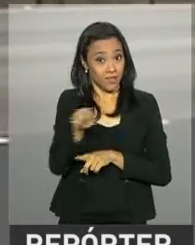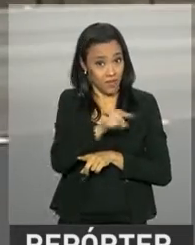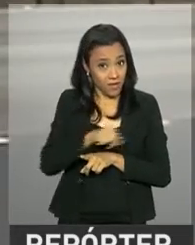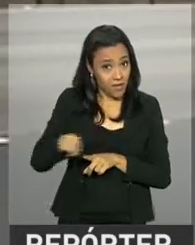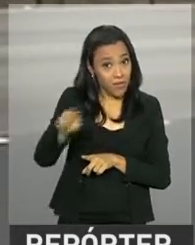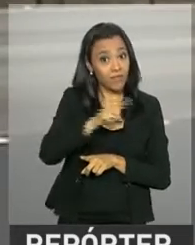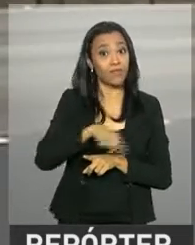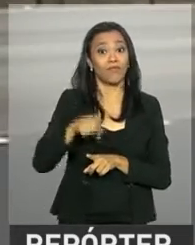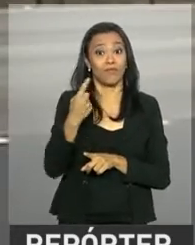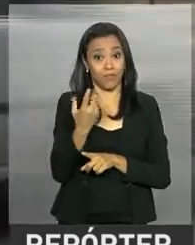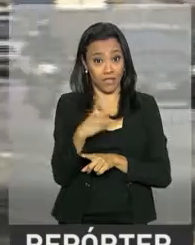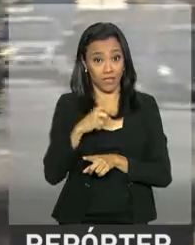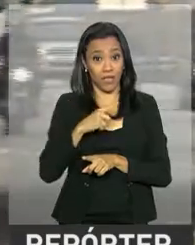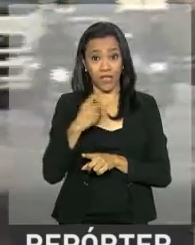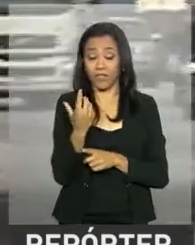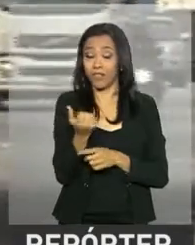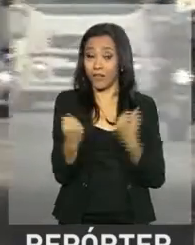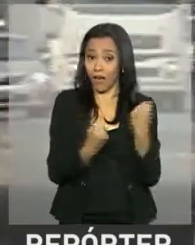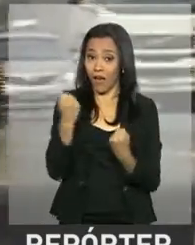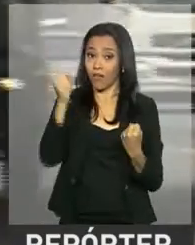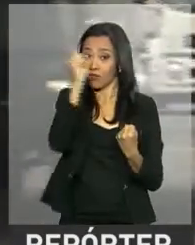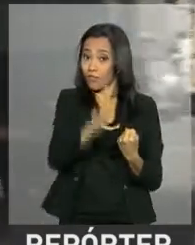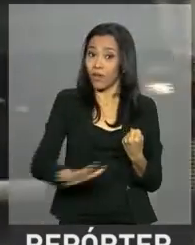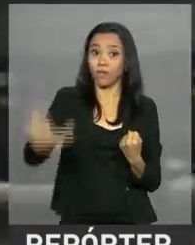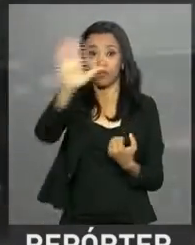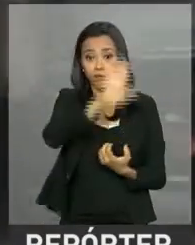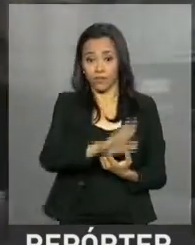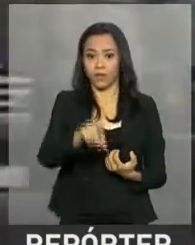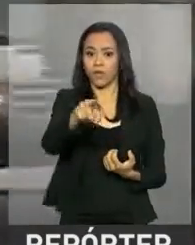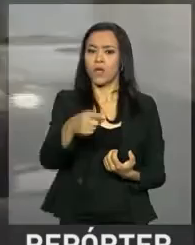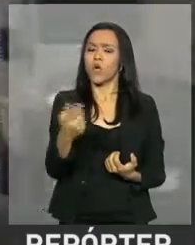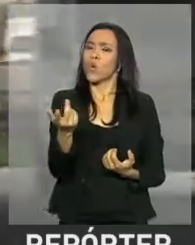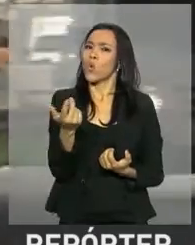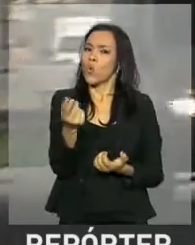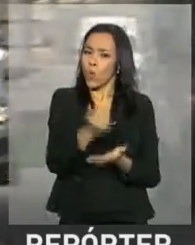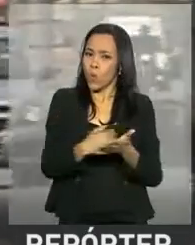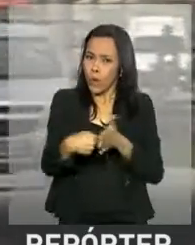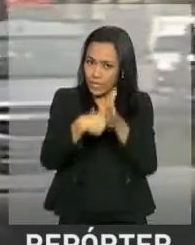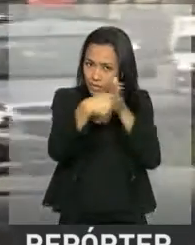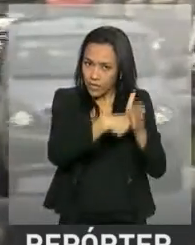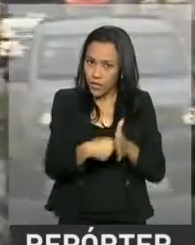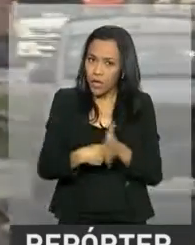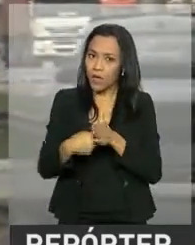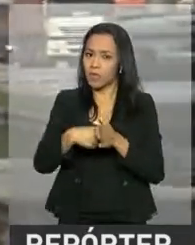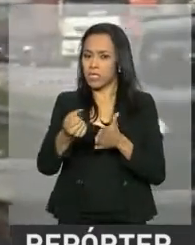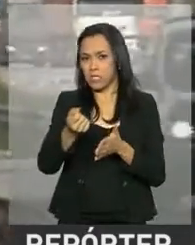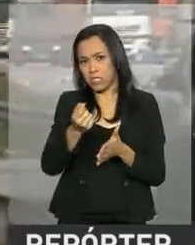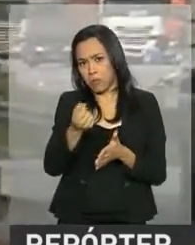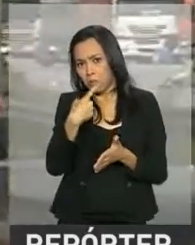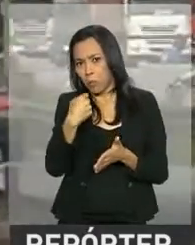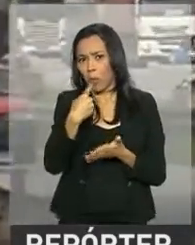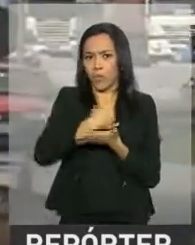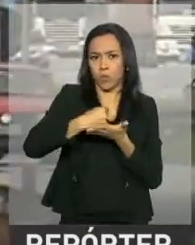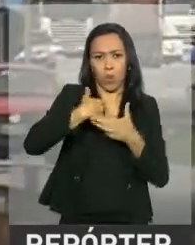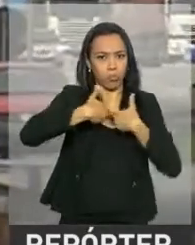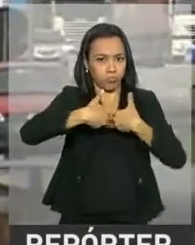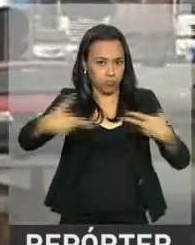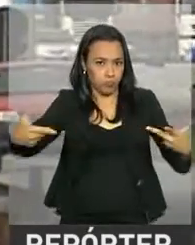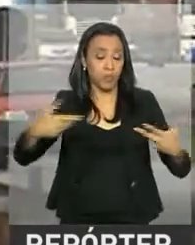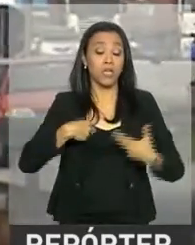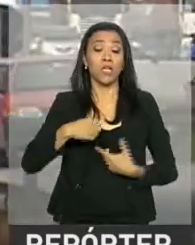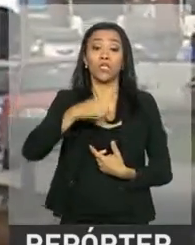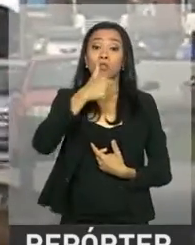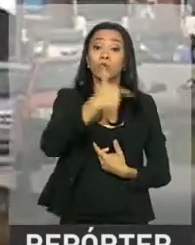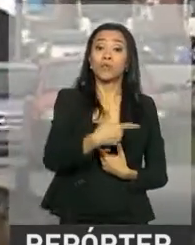frota nacional de veículos a exigência do exame toxicológico também fez com que mais de 230 mil